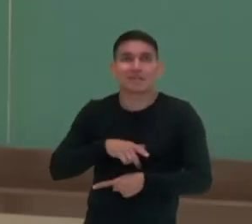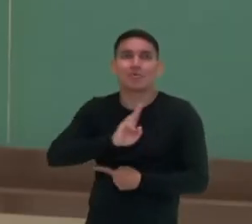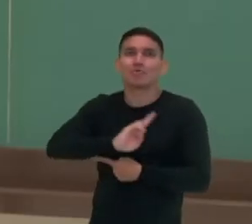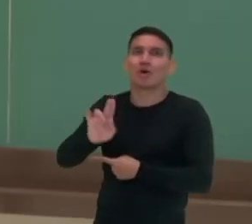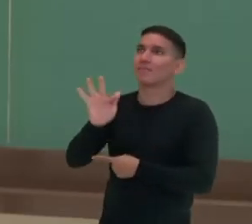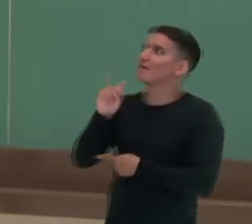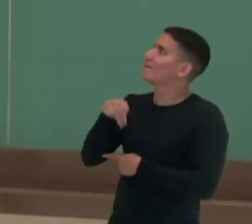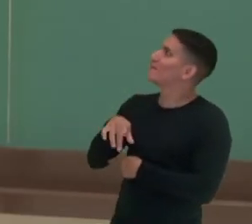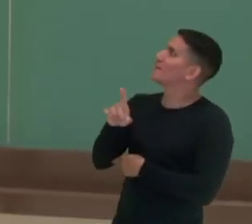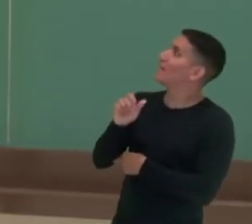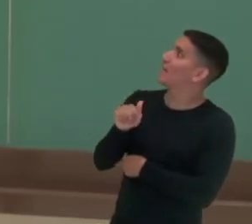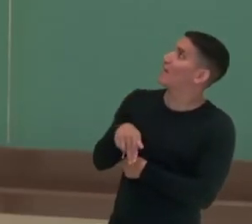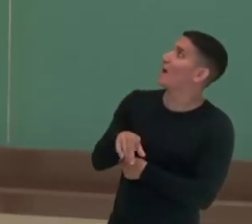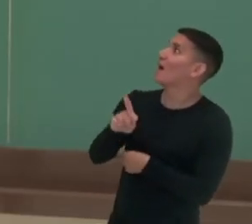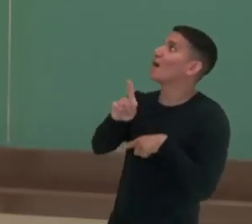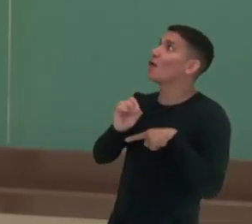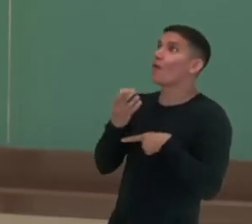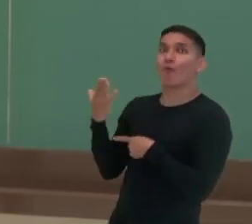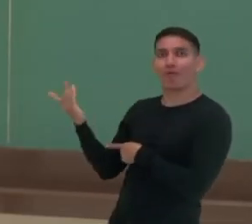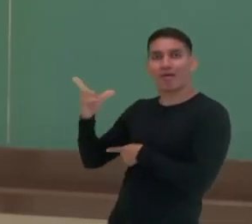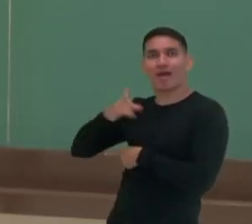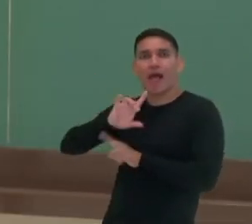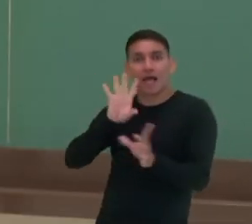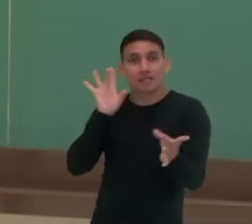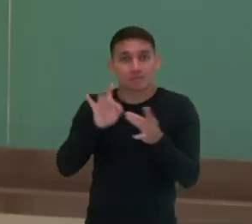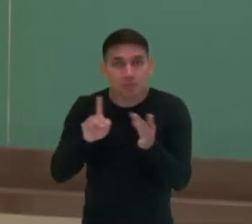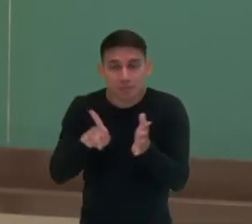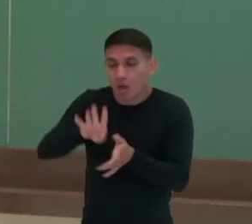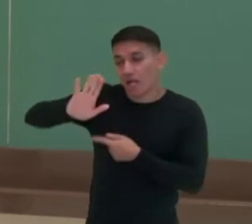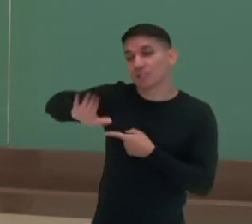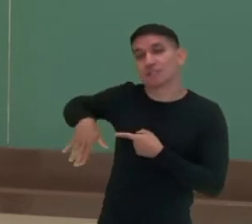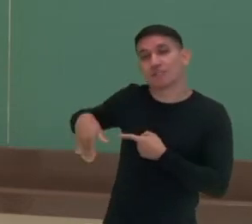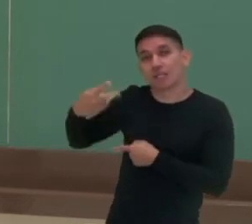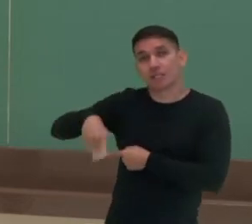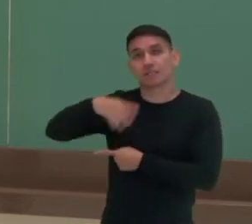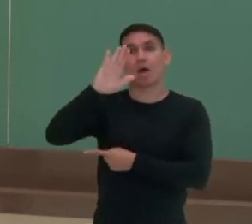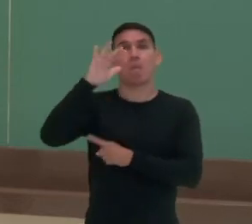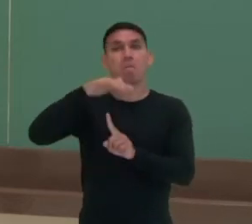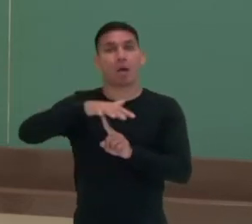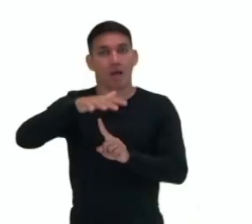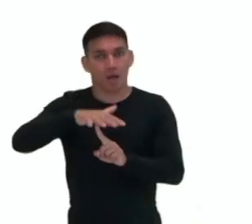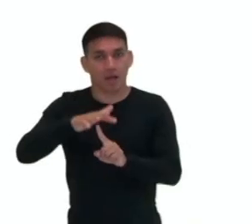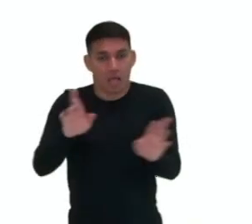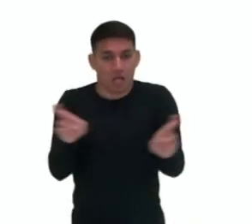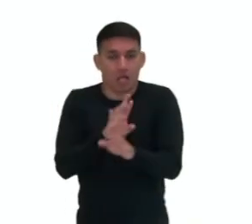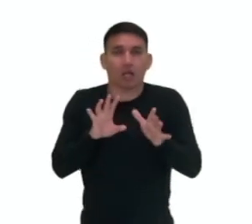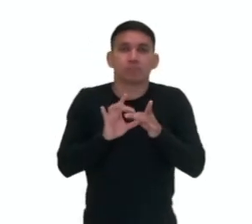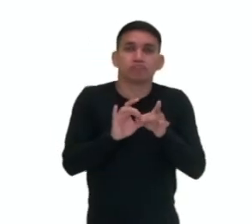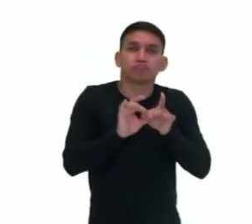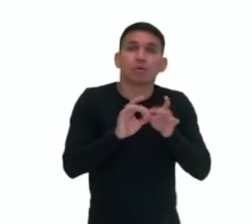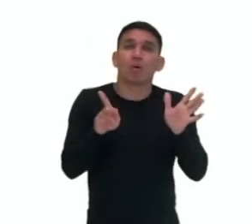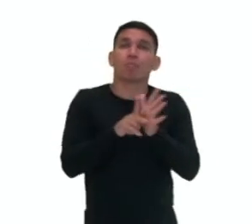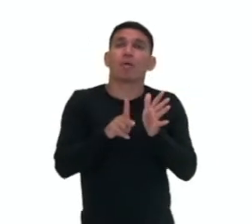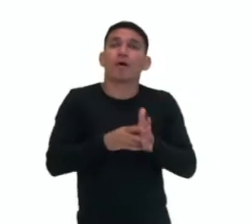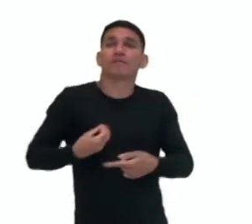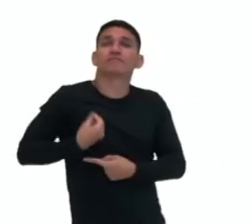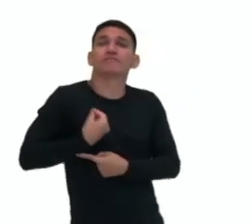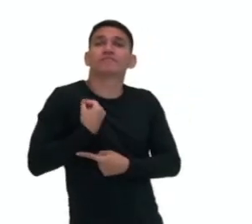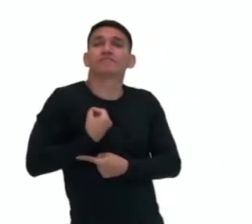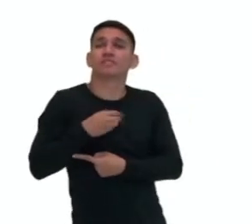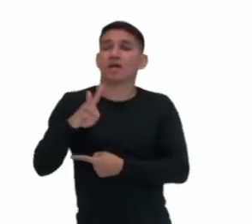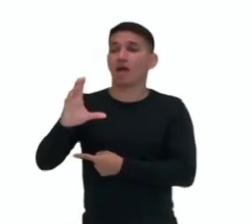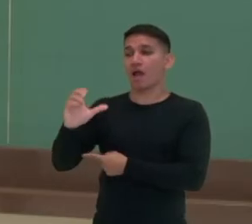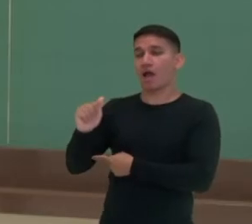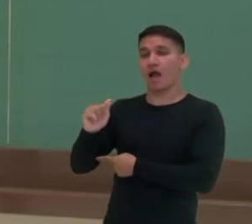fandango paranaense, que é uma dança típica do litoral paranaense, vinculado ao modo de vida caiçara. Temos